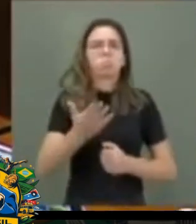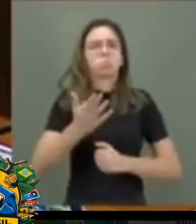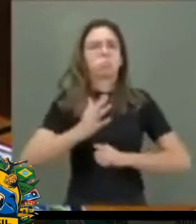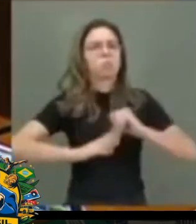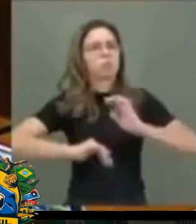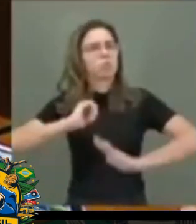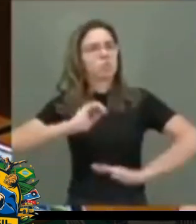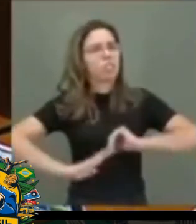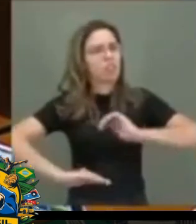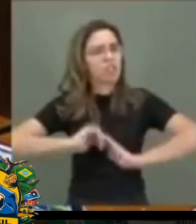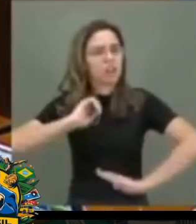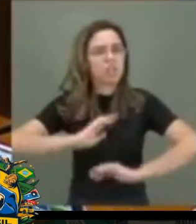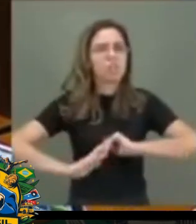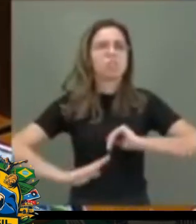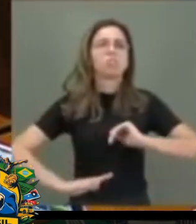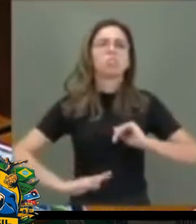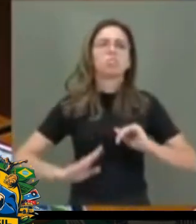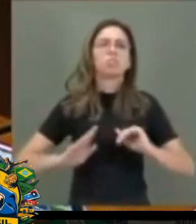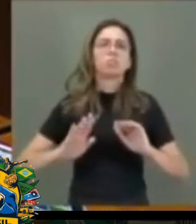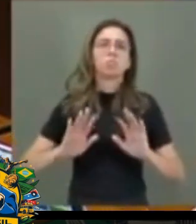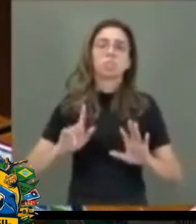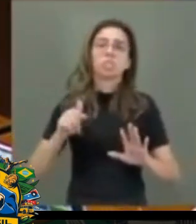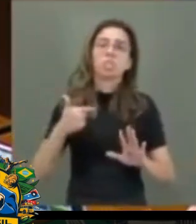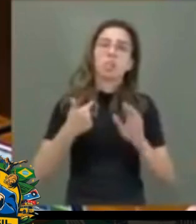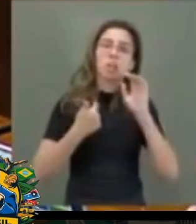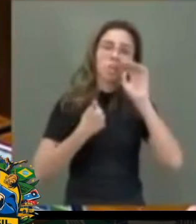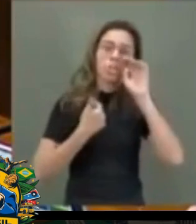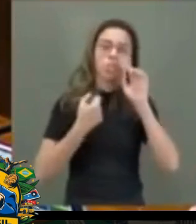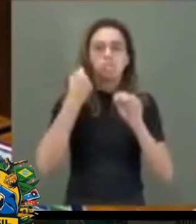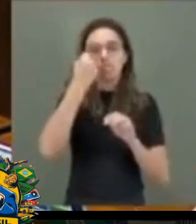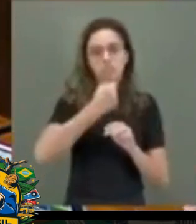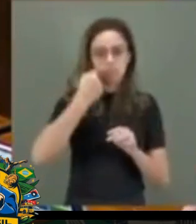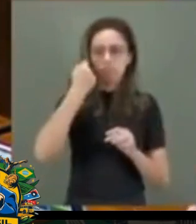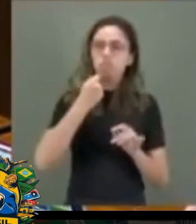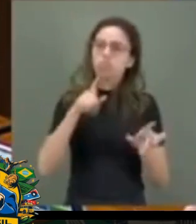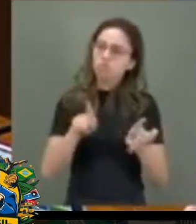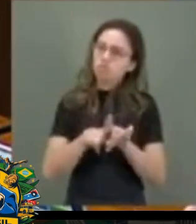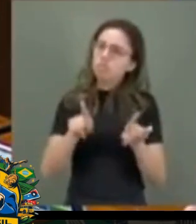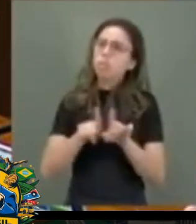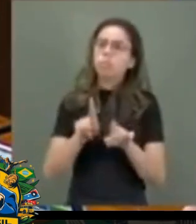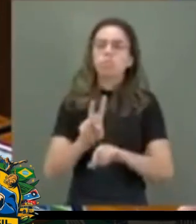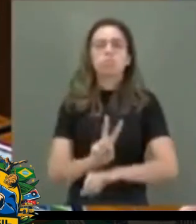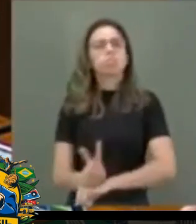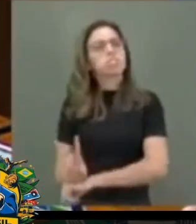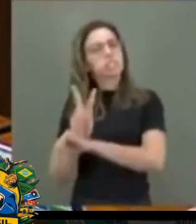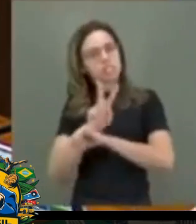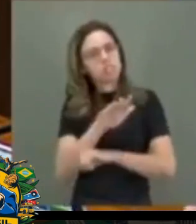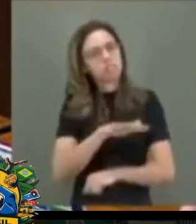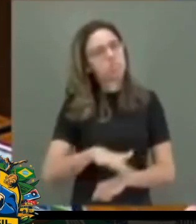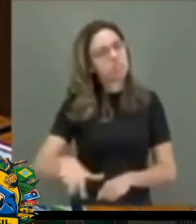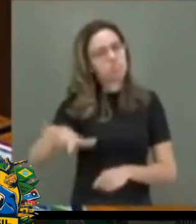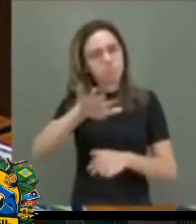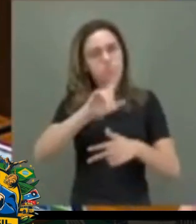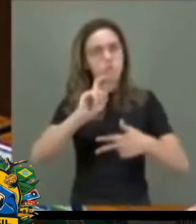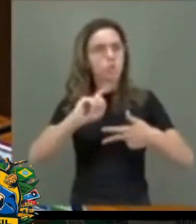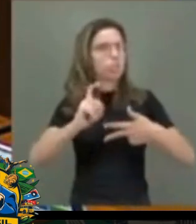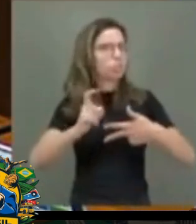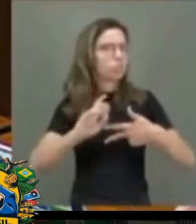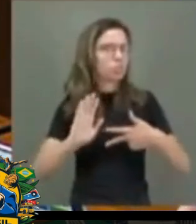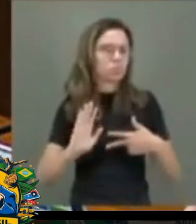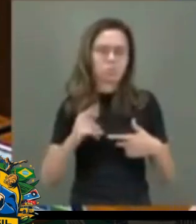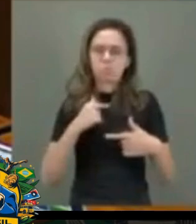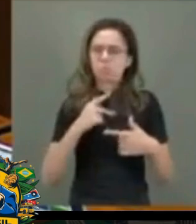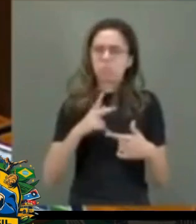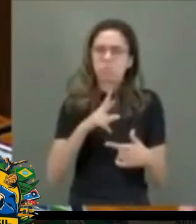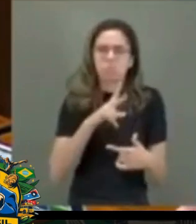o que não exime nós, senadores, de exercer o nosso dever de fiscalização do Poder Executivo. Então, não tem nada pessoal, não tem